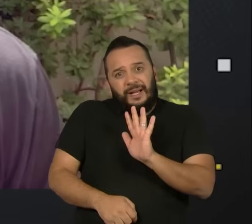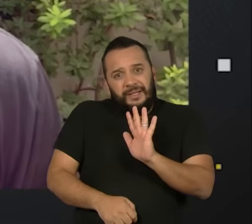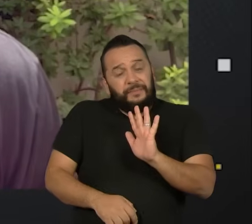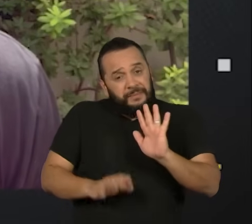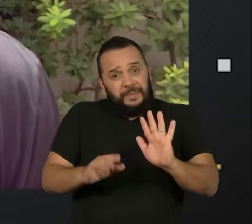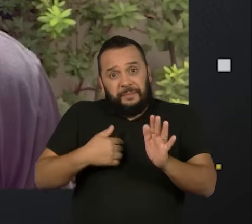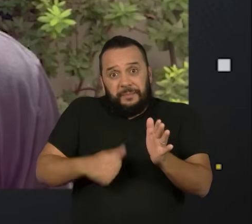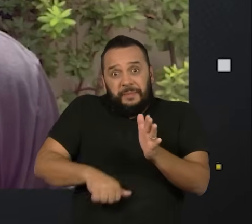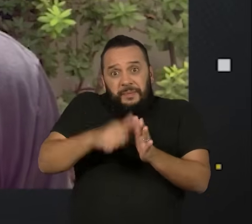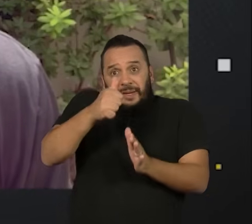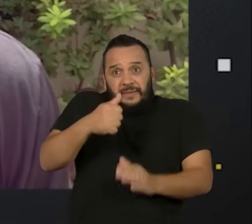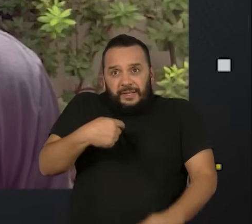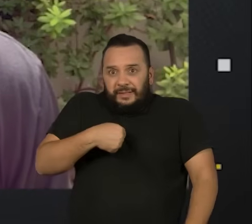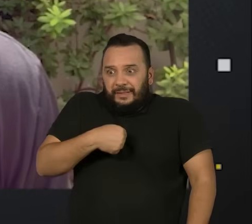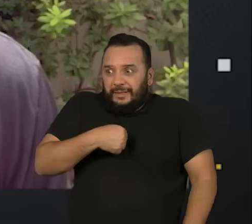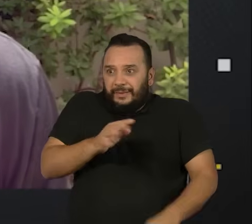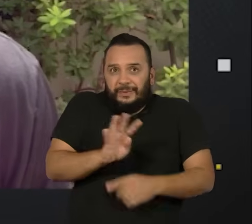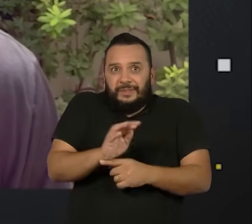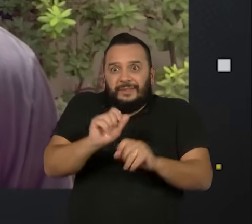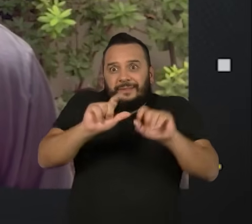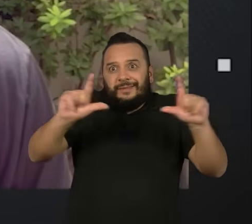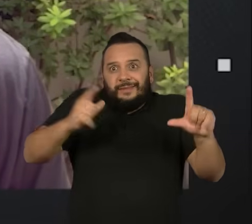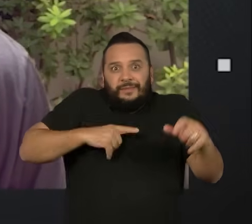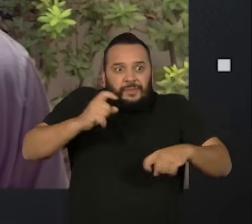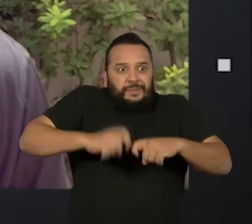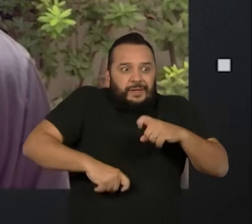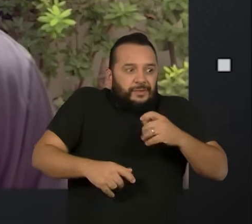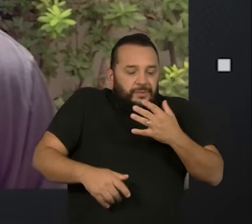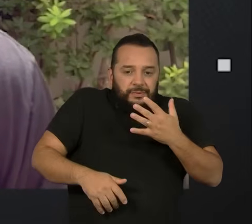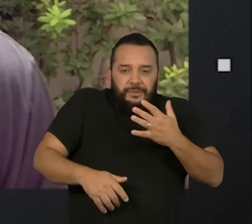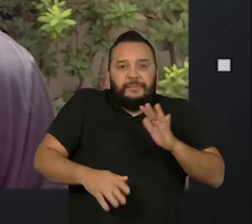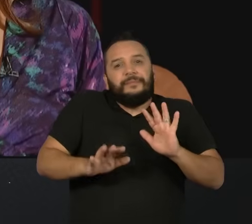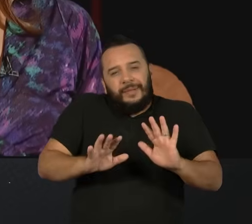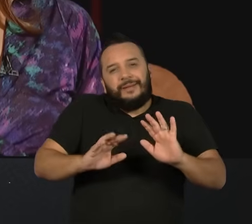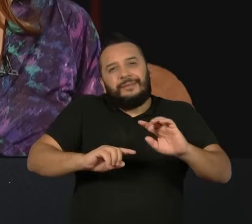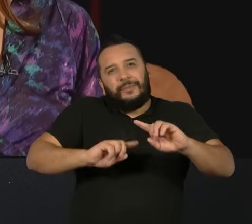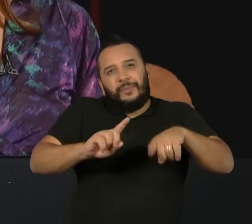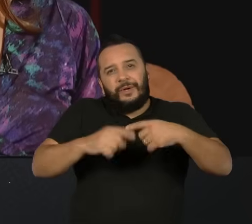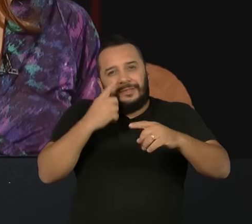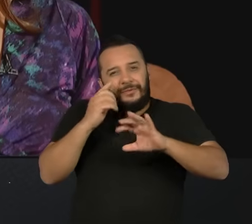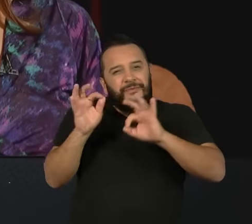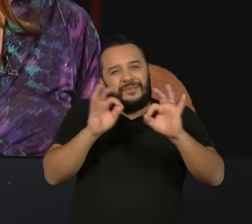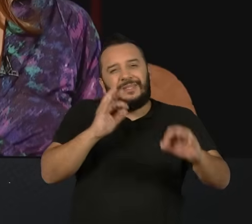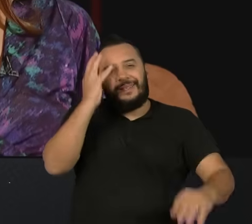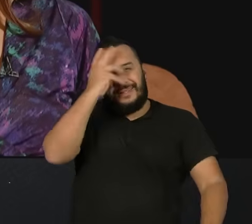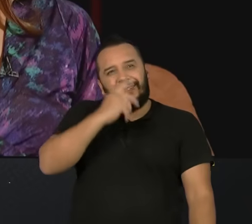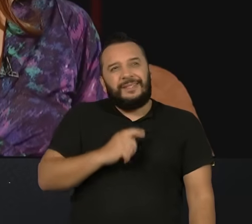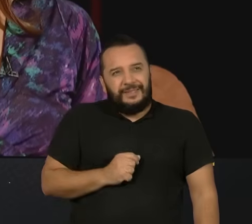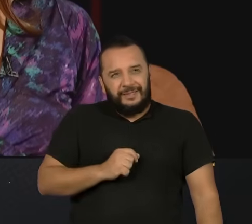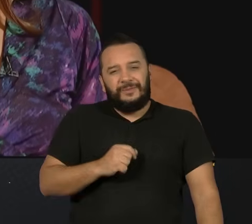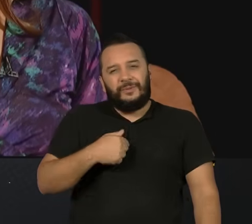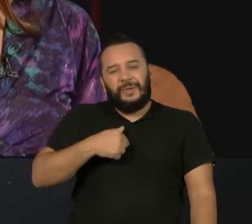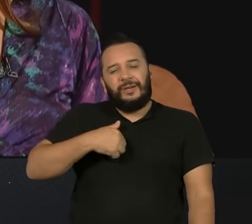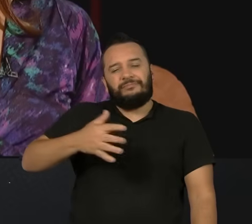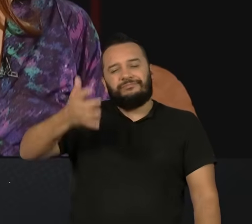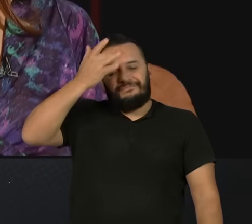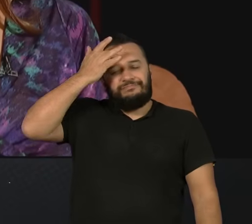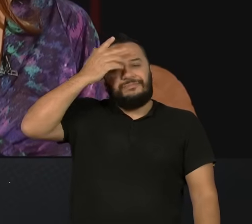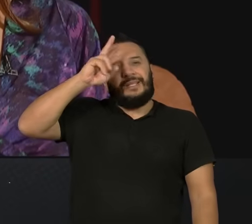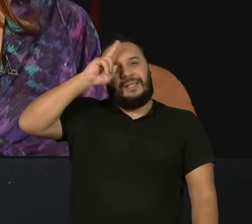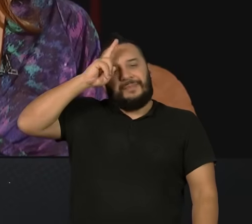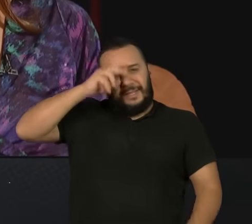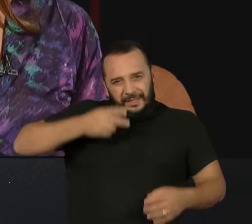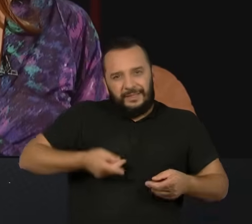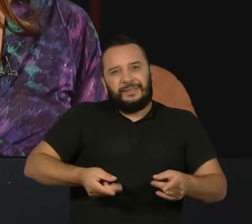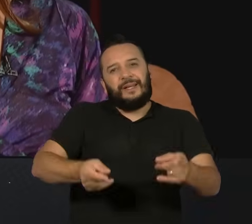minha primeira vez no cinema, mas a cena ficou linda e eu vou guardar para sempre,